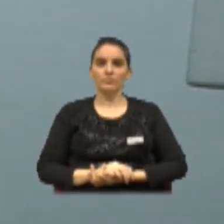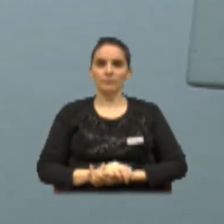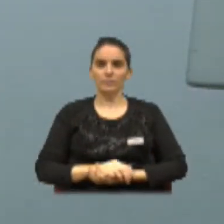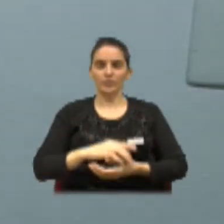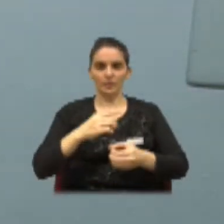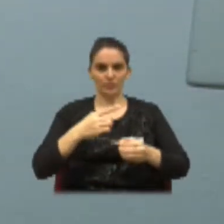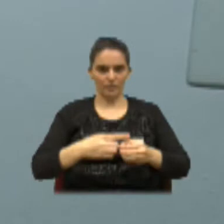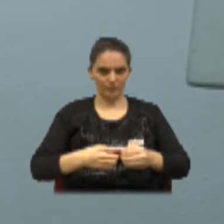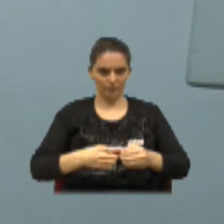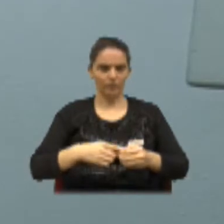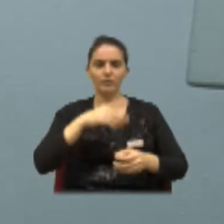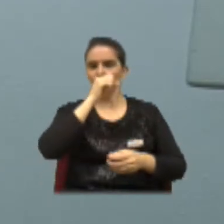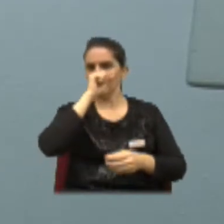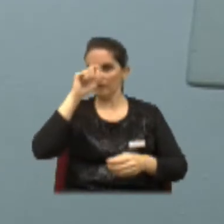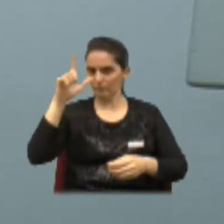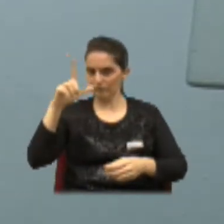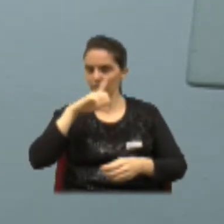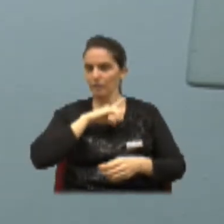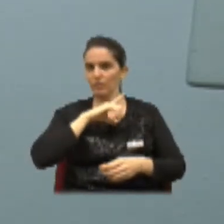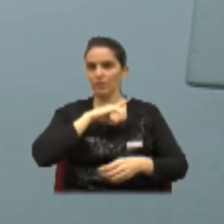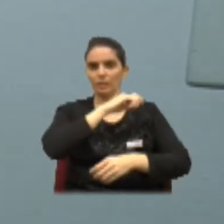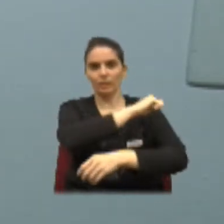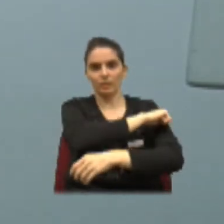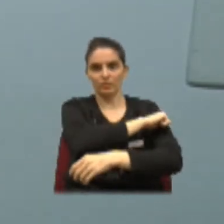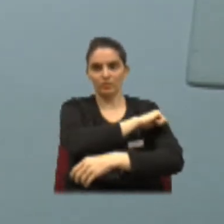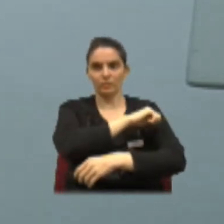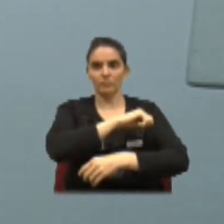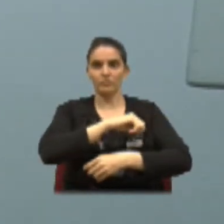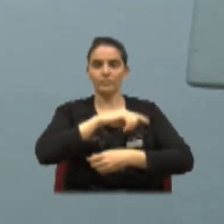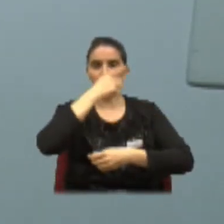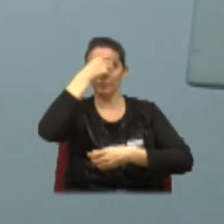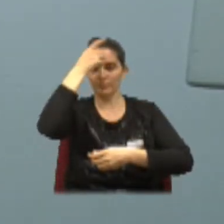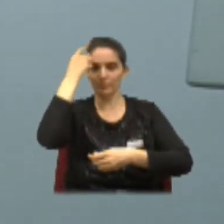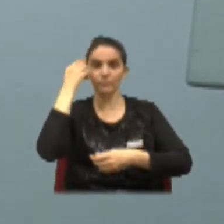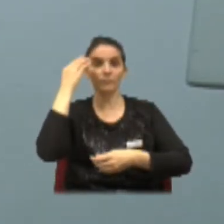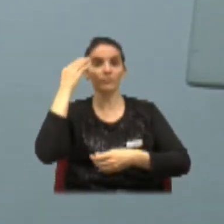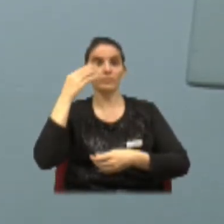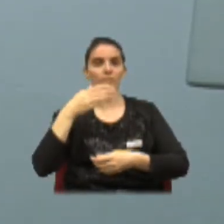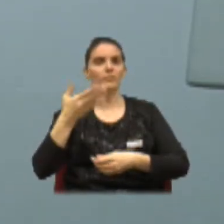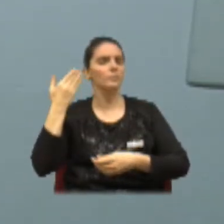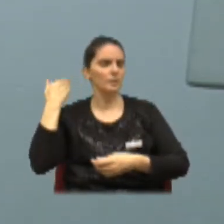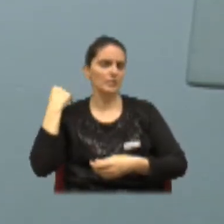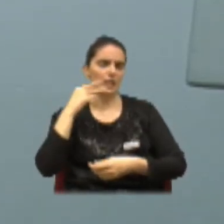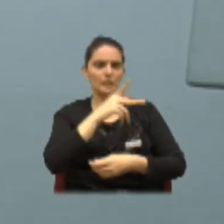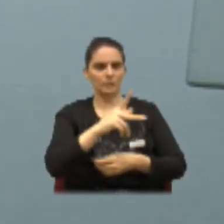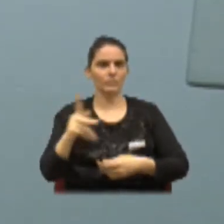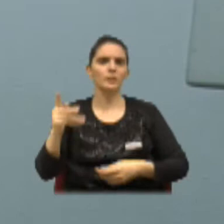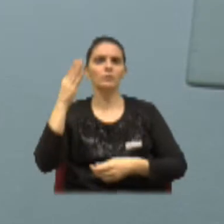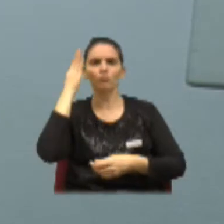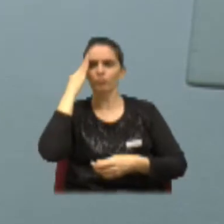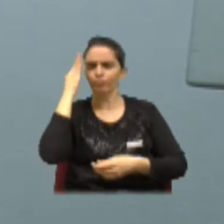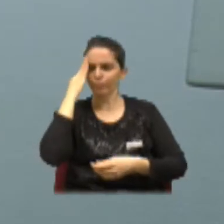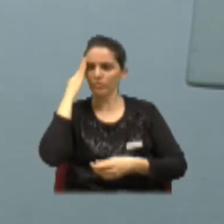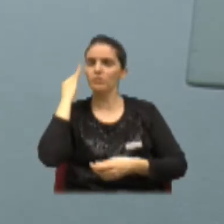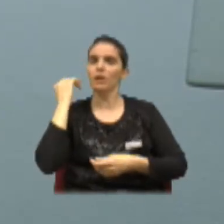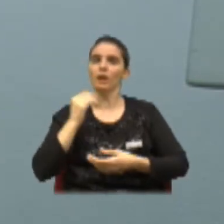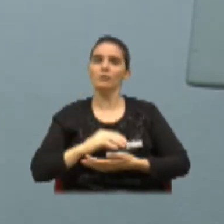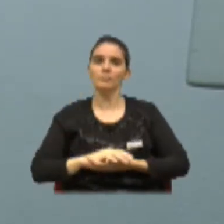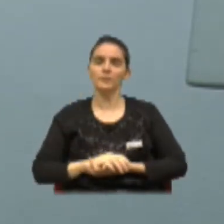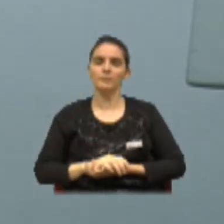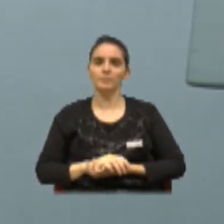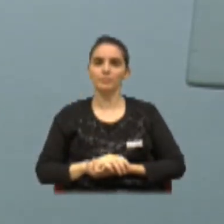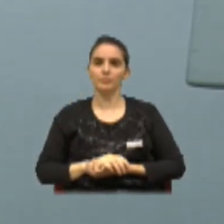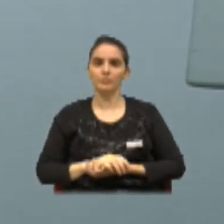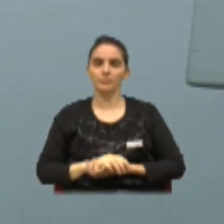cidade, tem muitos alunos, eu fui professor, eu sei o desejo, a necessidade e aquilo que